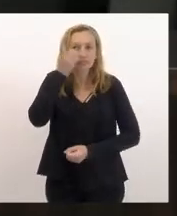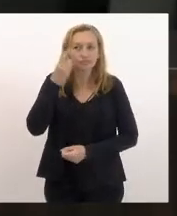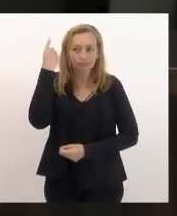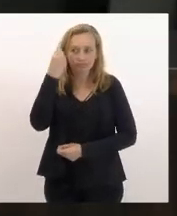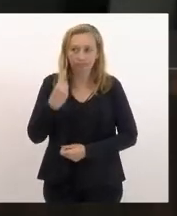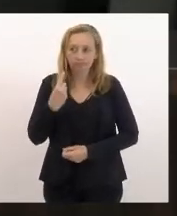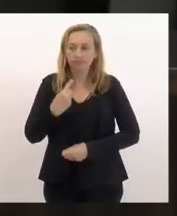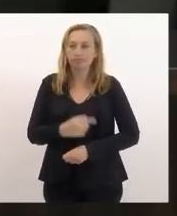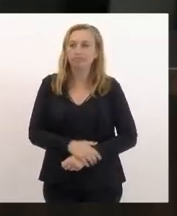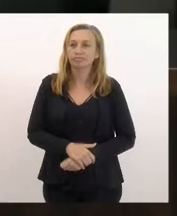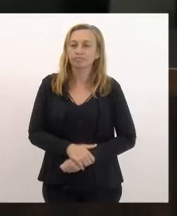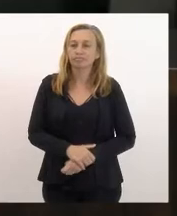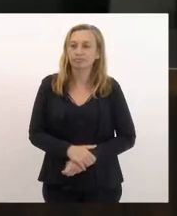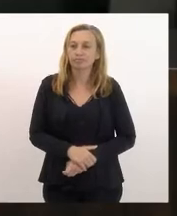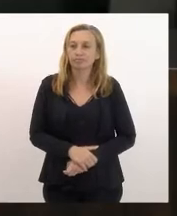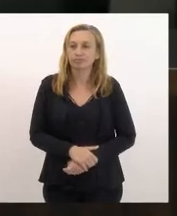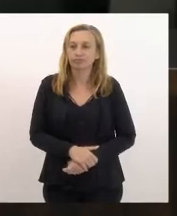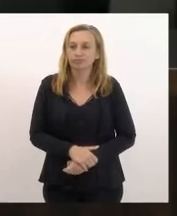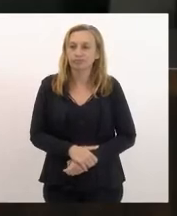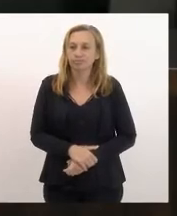Monteiro.